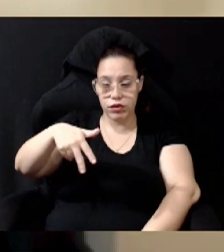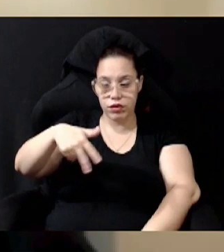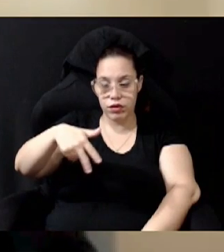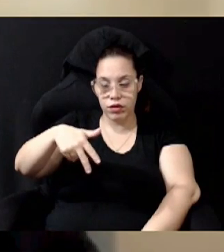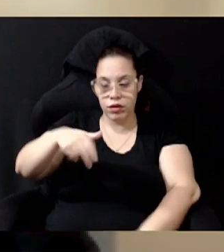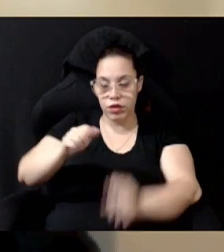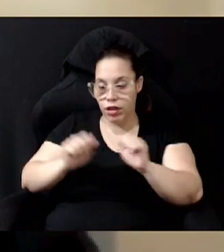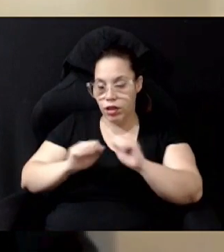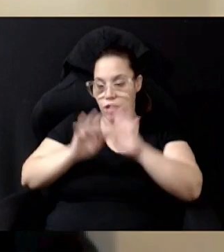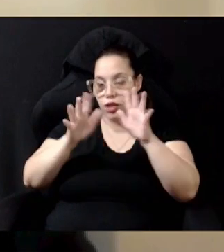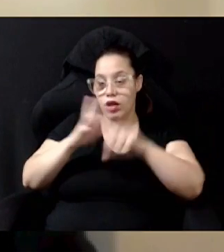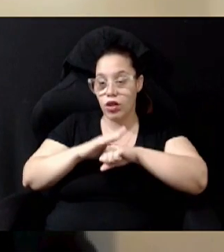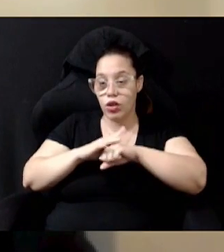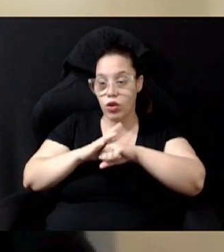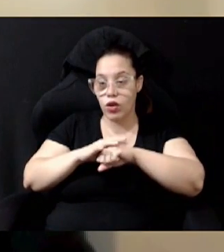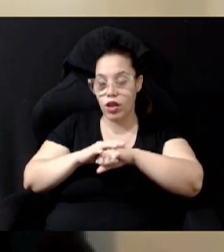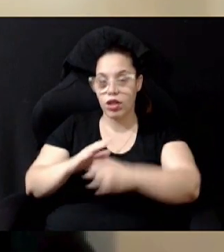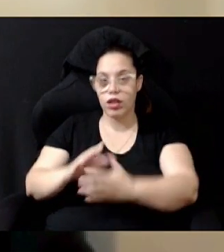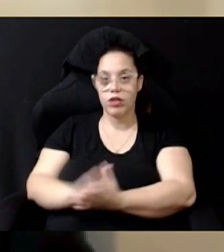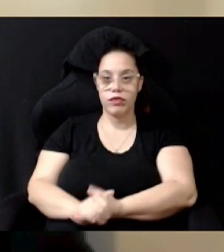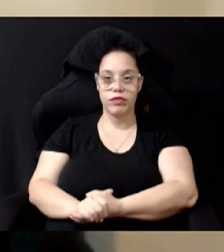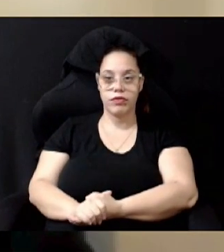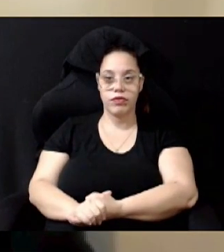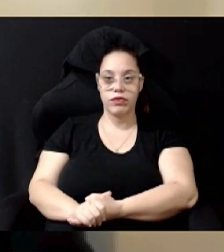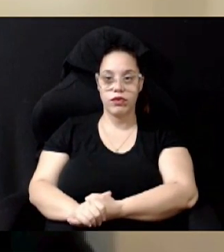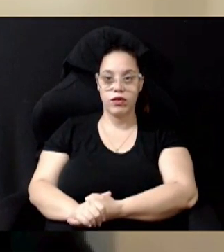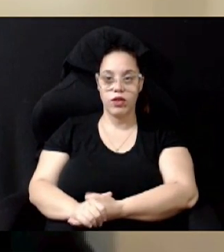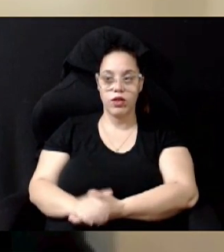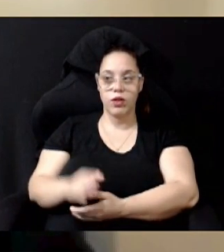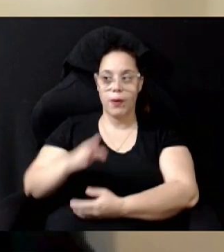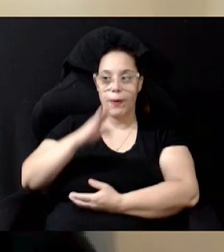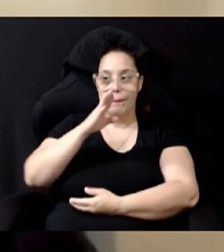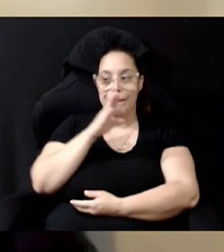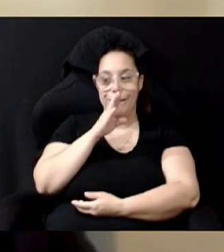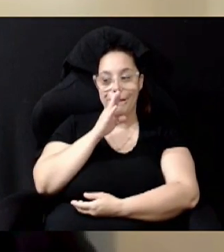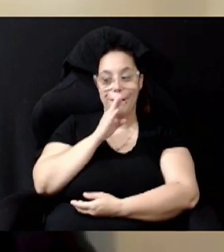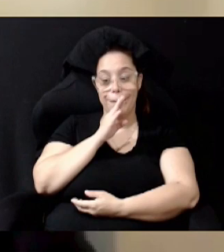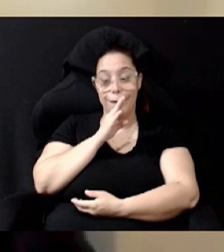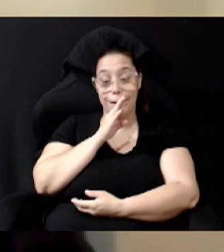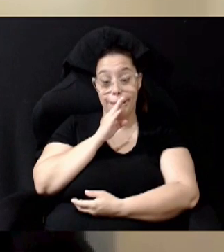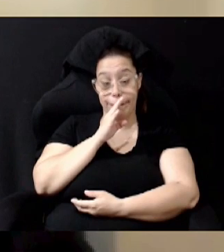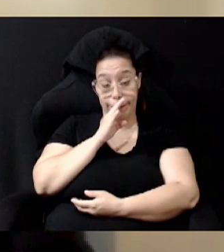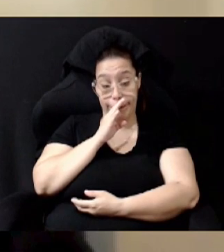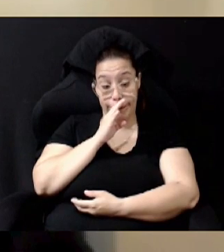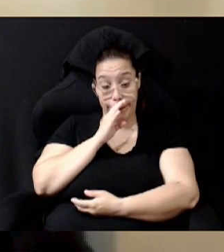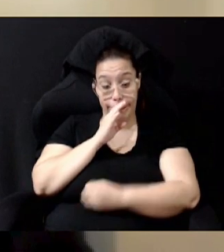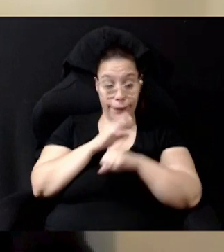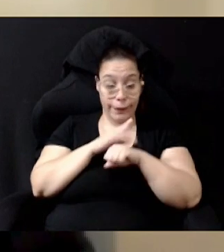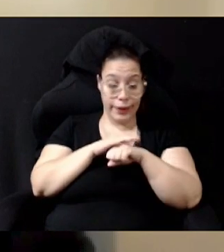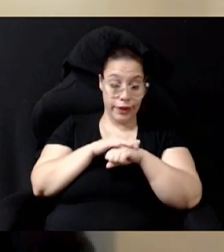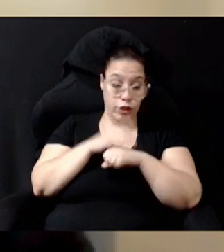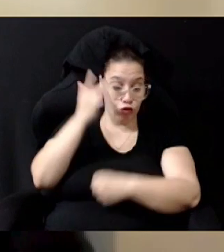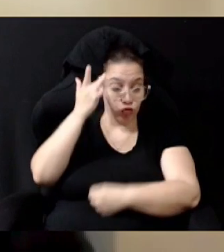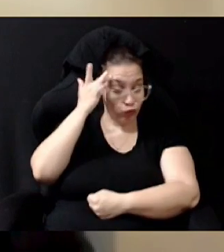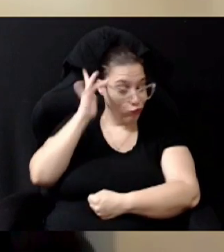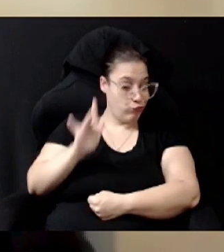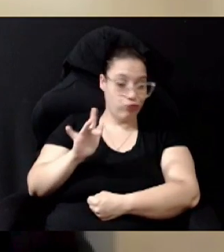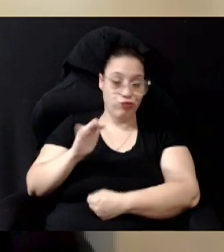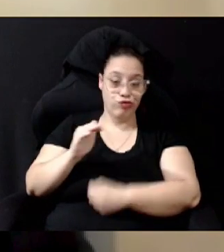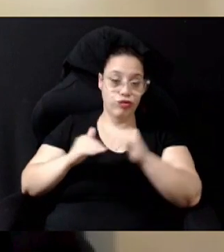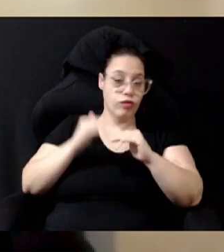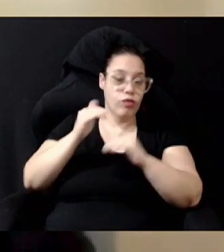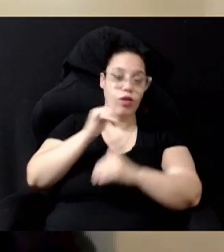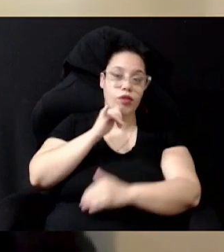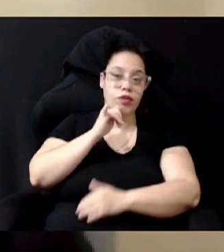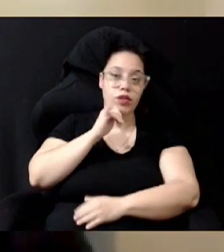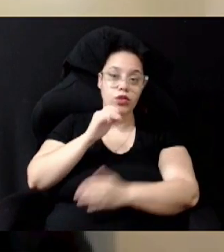doenças. Doenças que às vezes são silenciosas e a pessoa não sabe. Às vezes a pessoa está desenvolvendo, por exemplo, uma